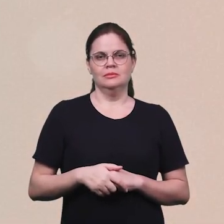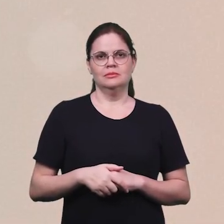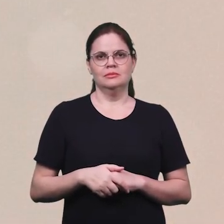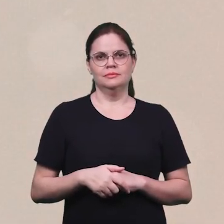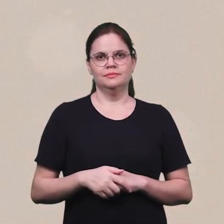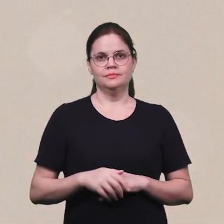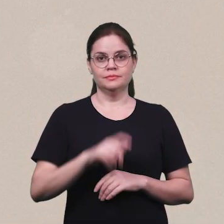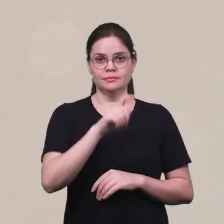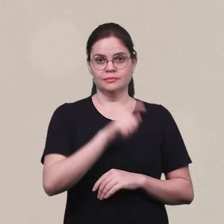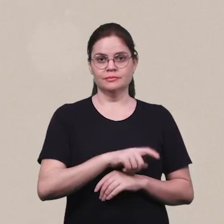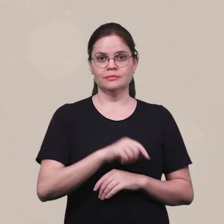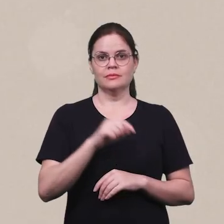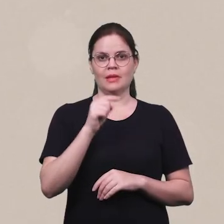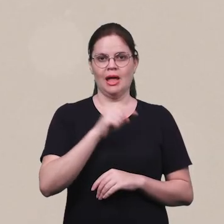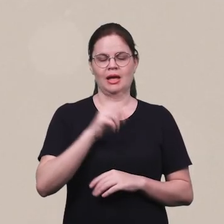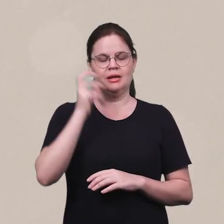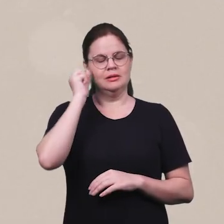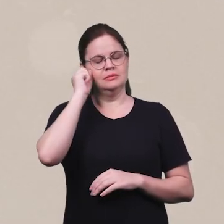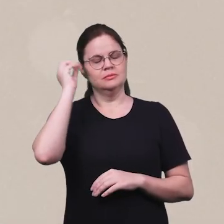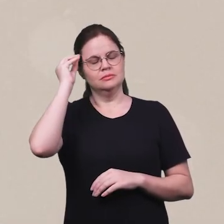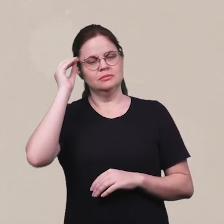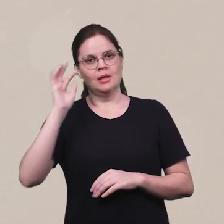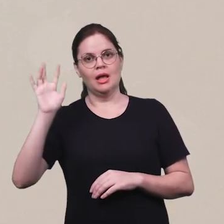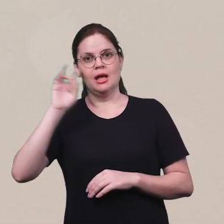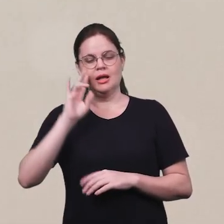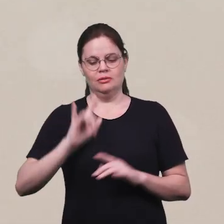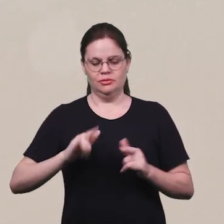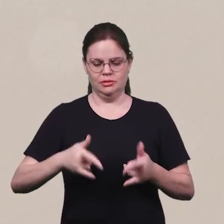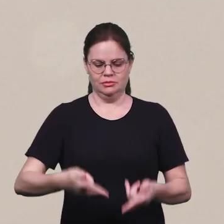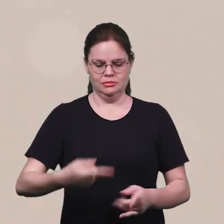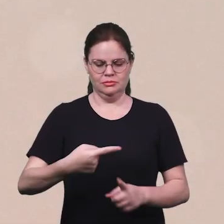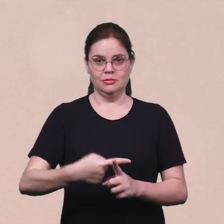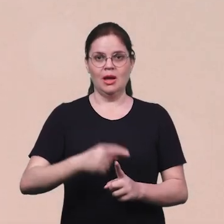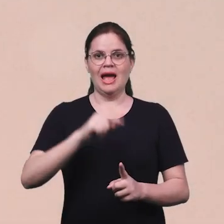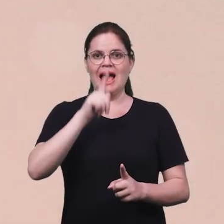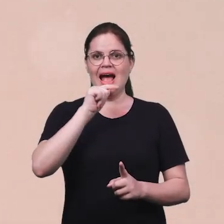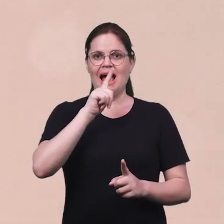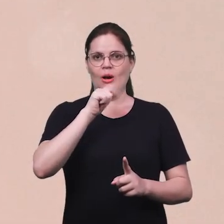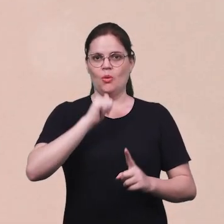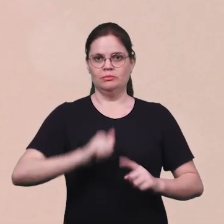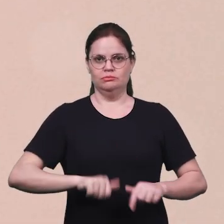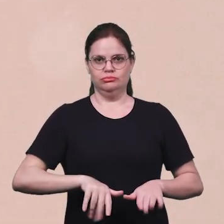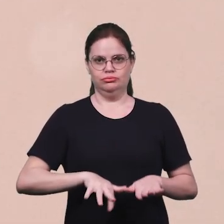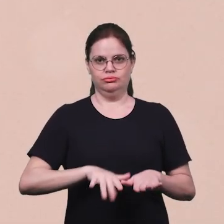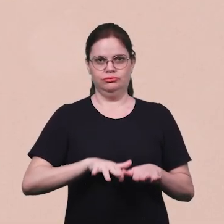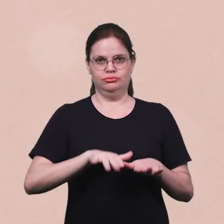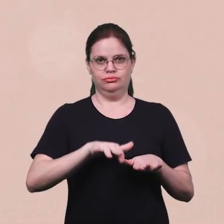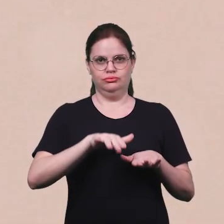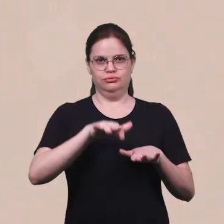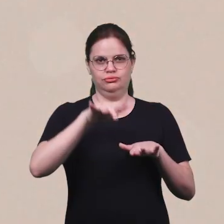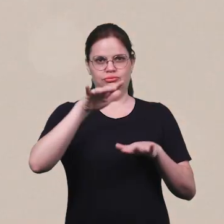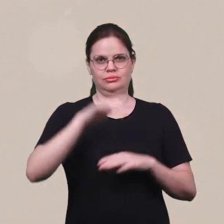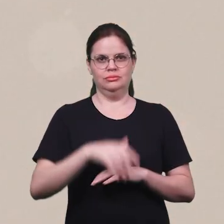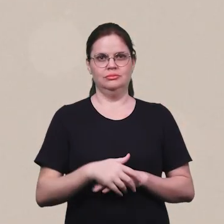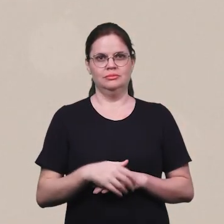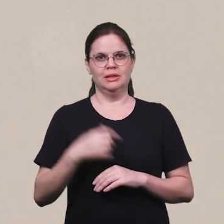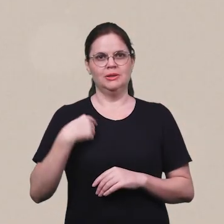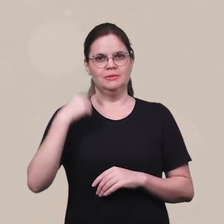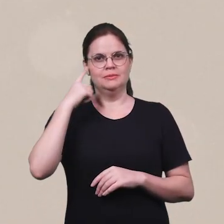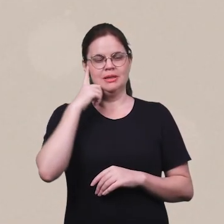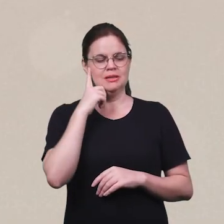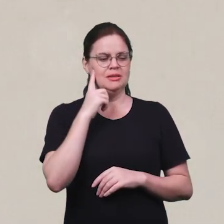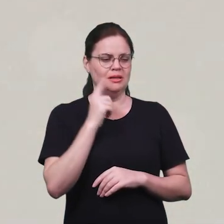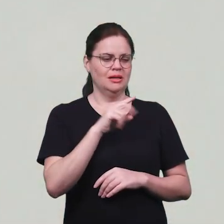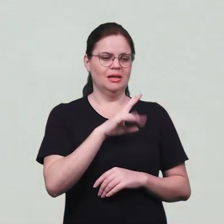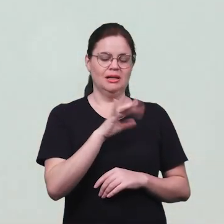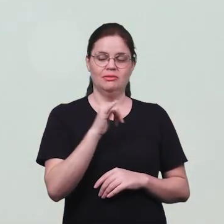ela via ela deitada dentro de um caixão cheio d'água. E eu ficava pensando comigo, ia concluir